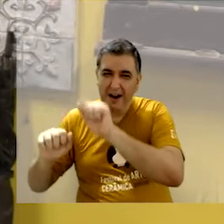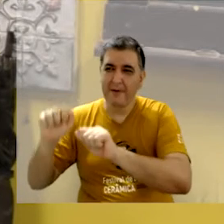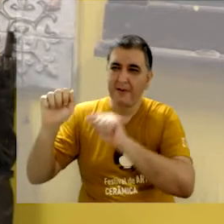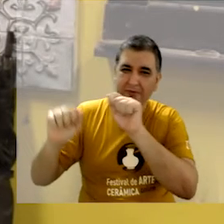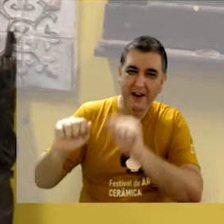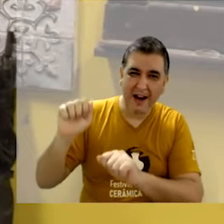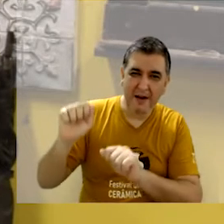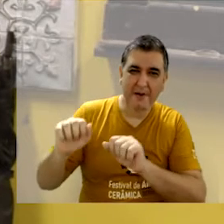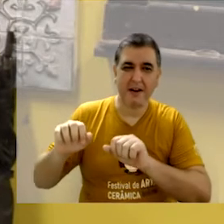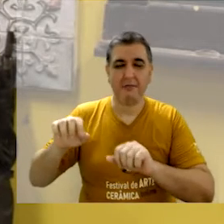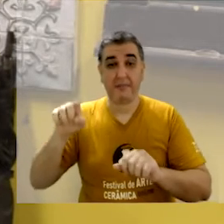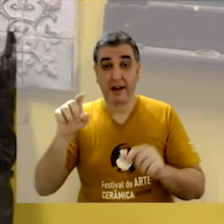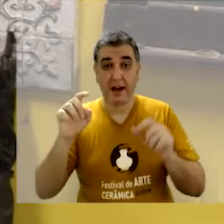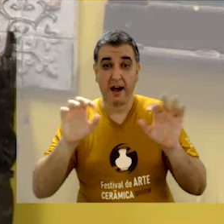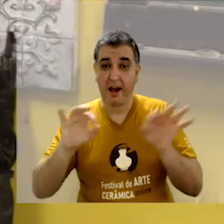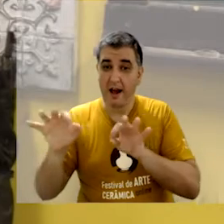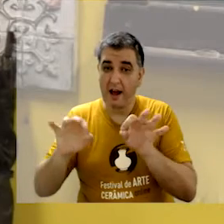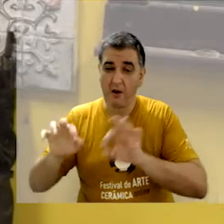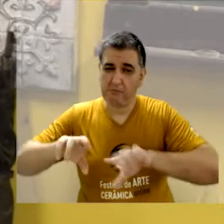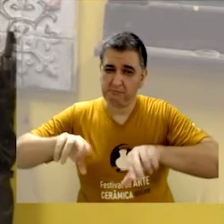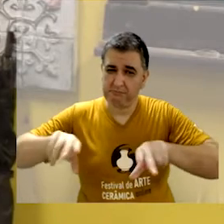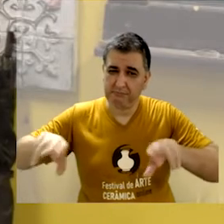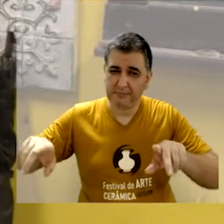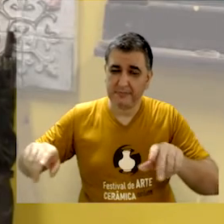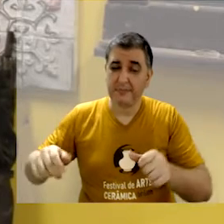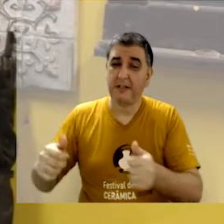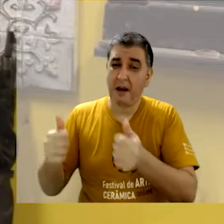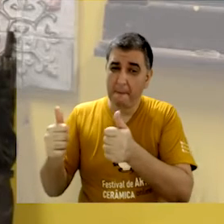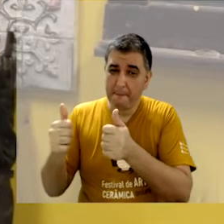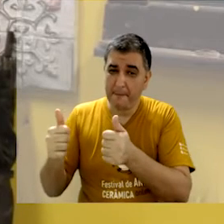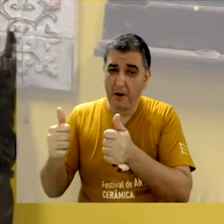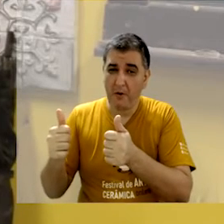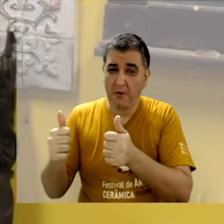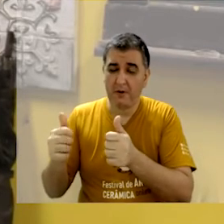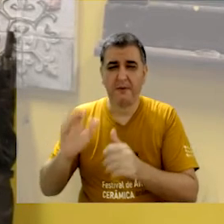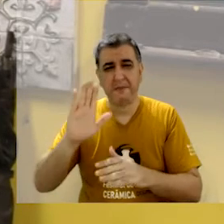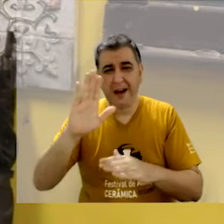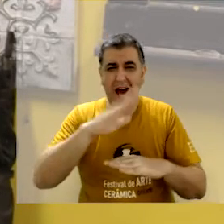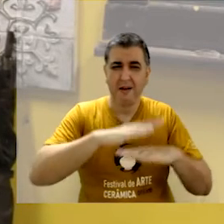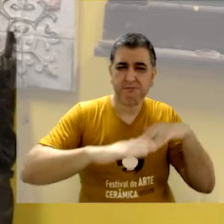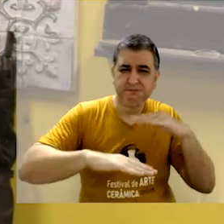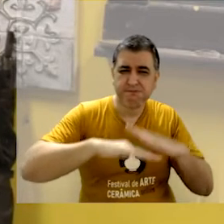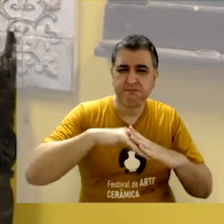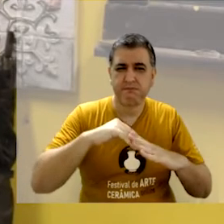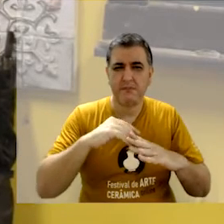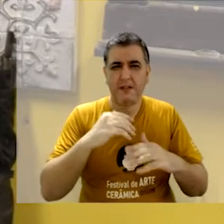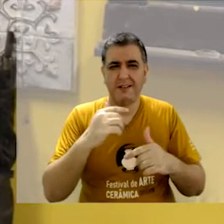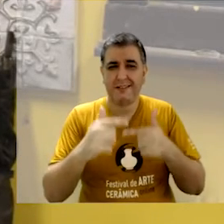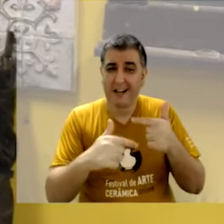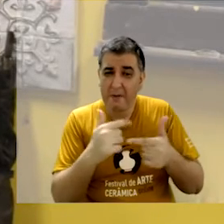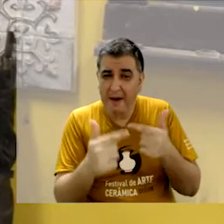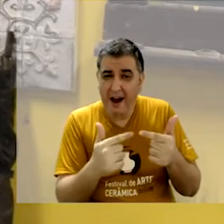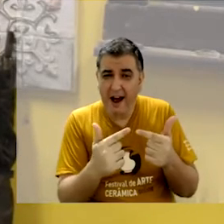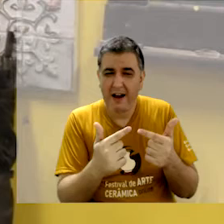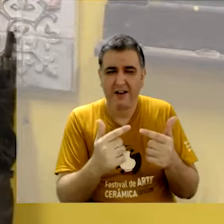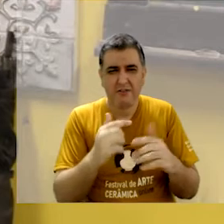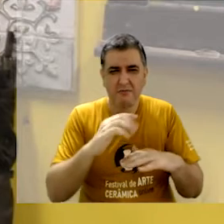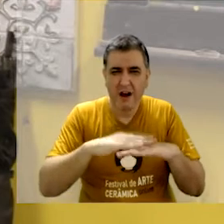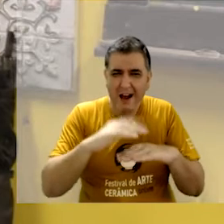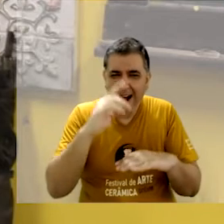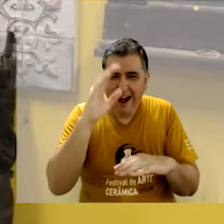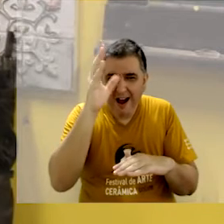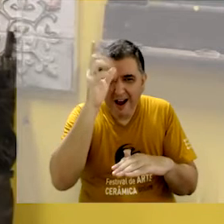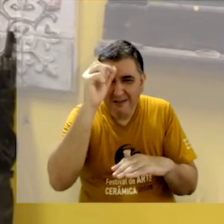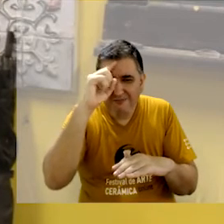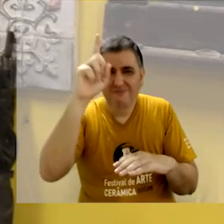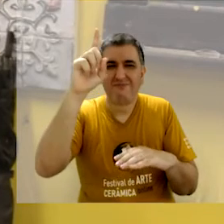também você se apropria de uma fotografia, joga lá e pronto, né? Então, cada vez mais a artesania primitiva